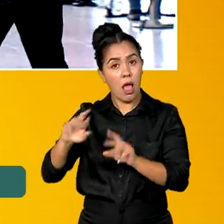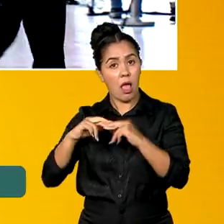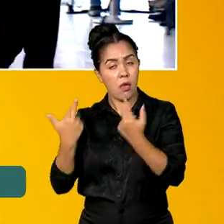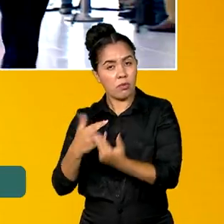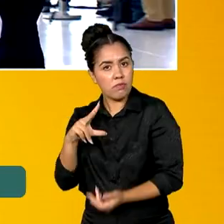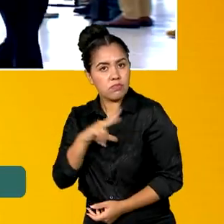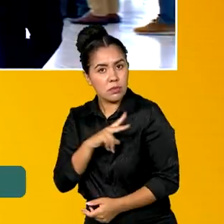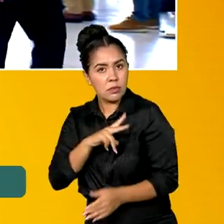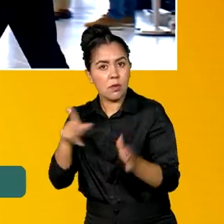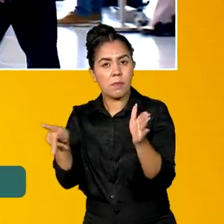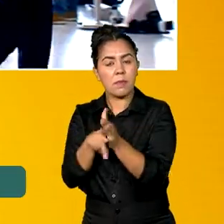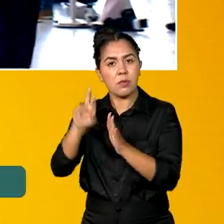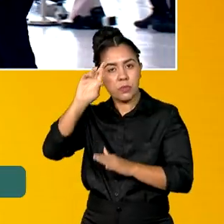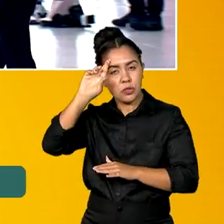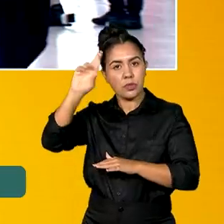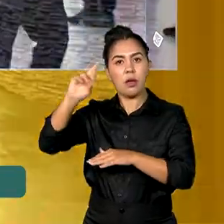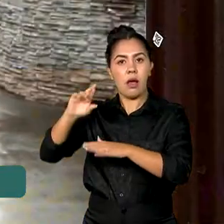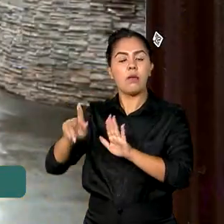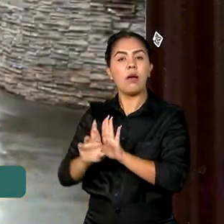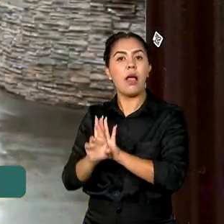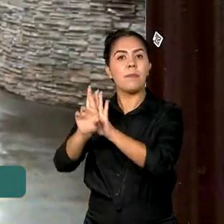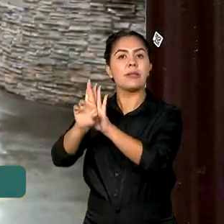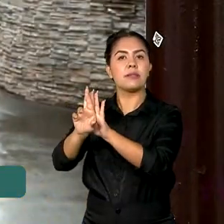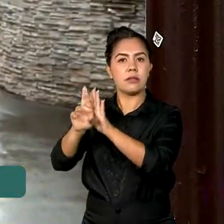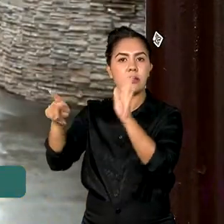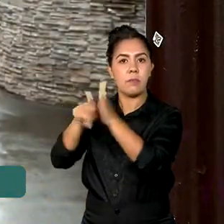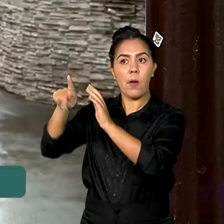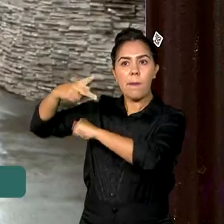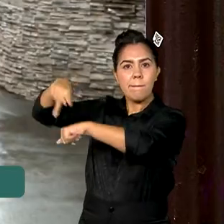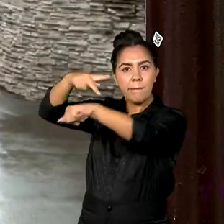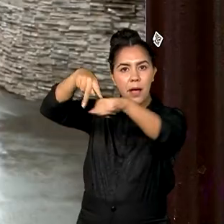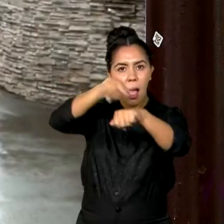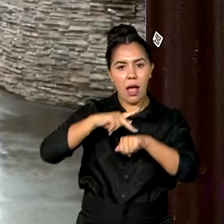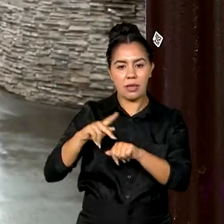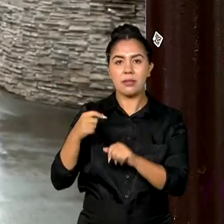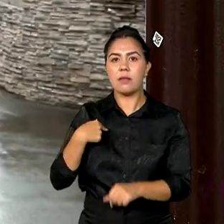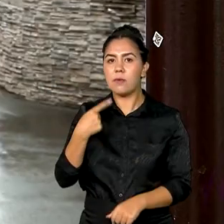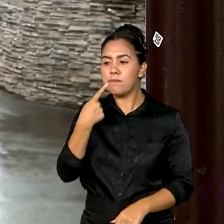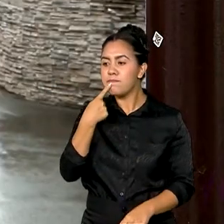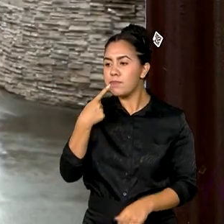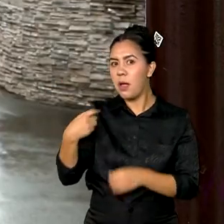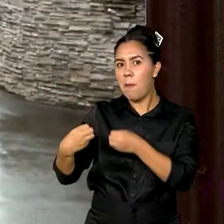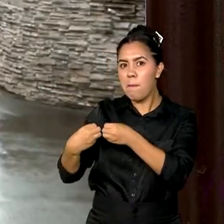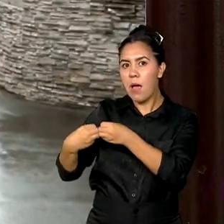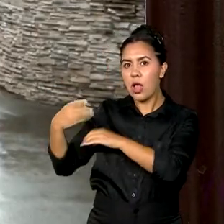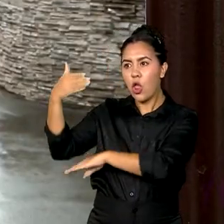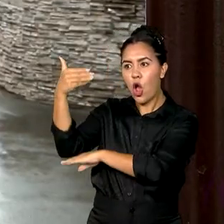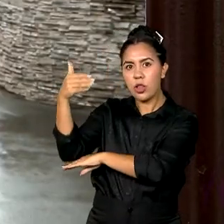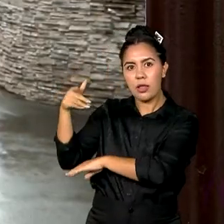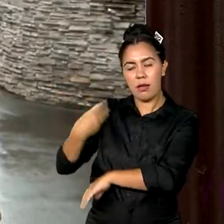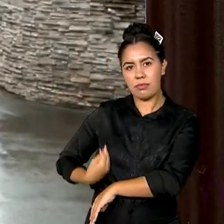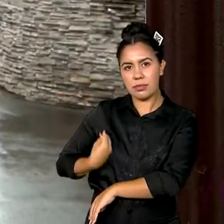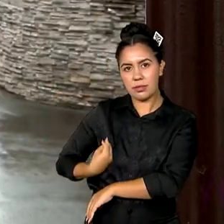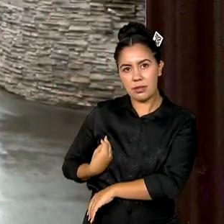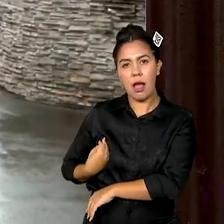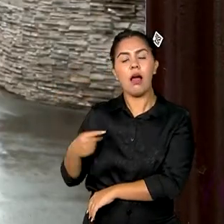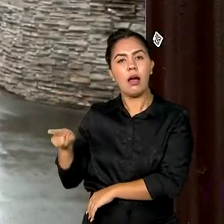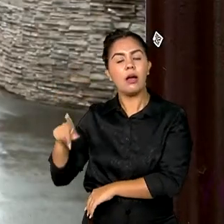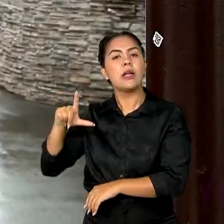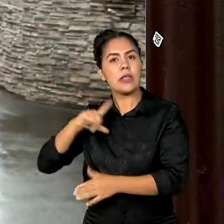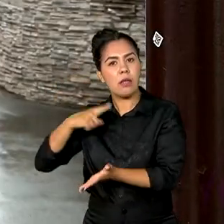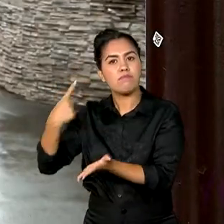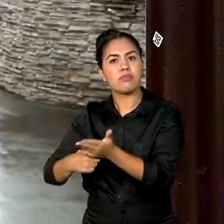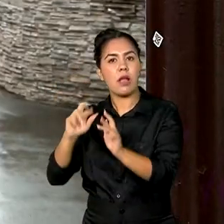os chefes das delegações. Neste momento, ele está aqui pertinho, no hotel onde está hospedado, onde tem aí uma